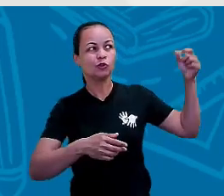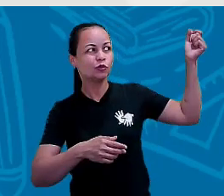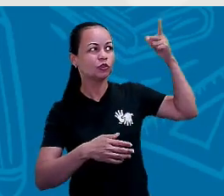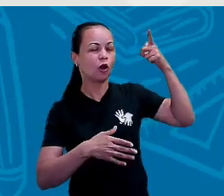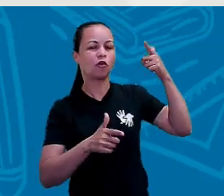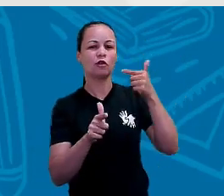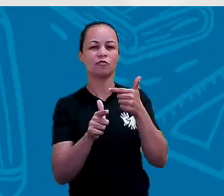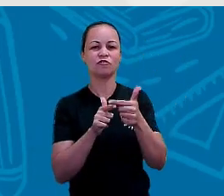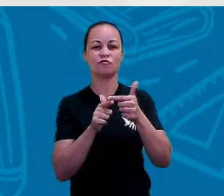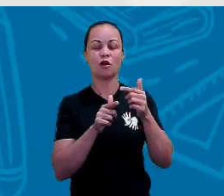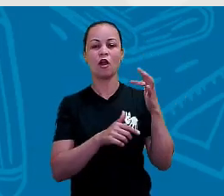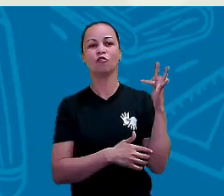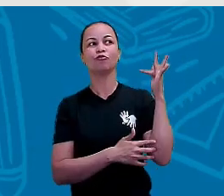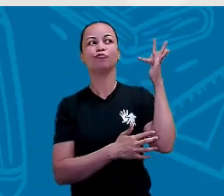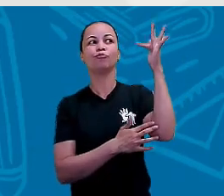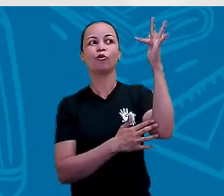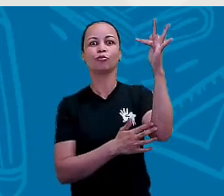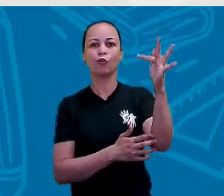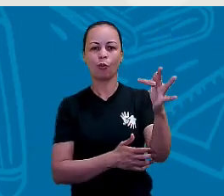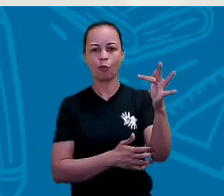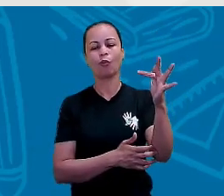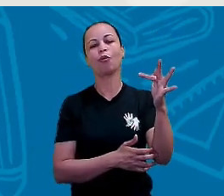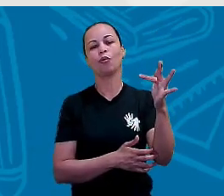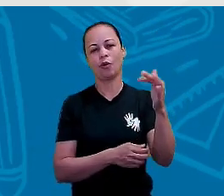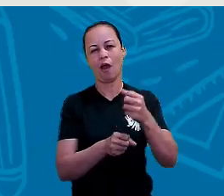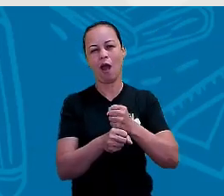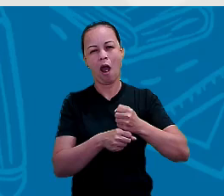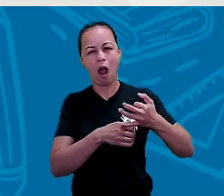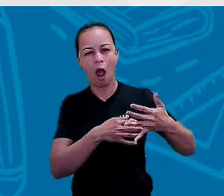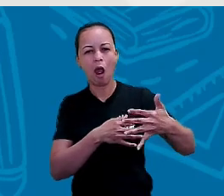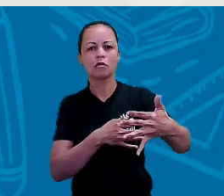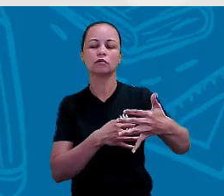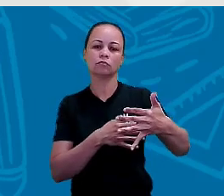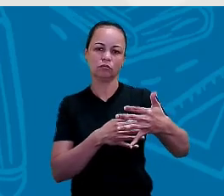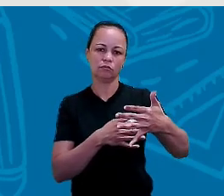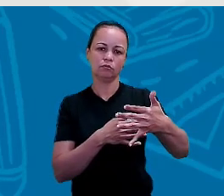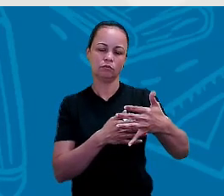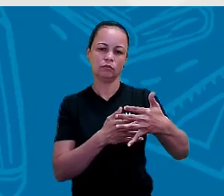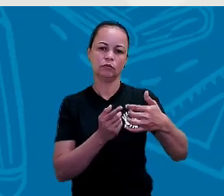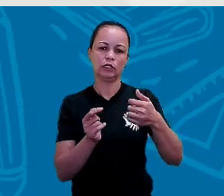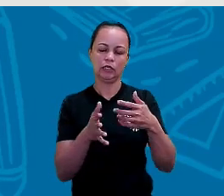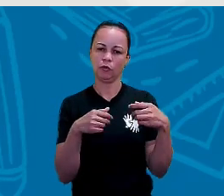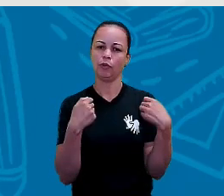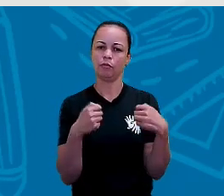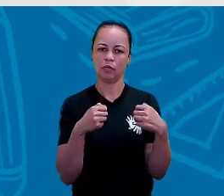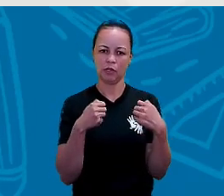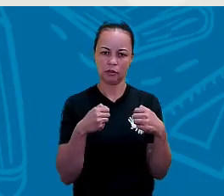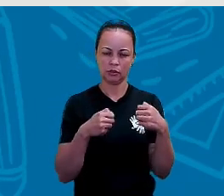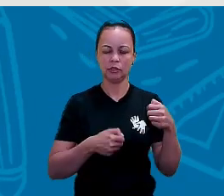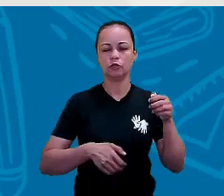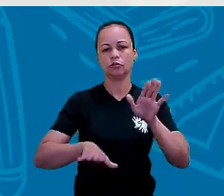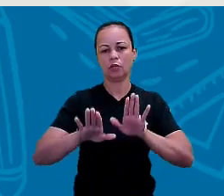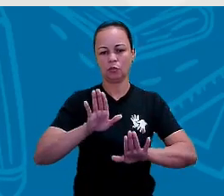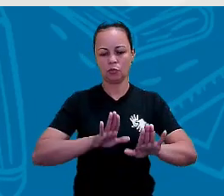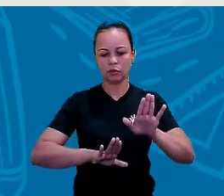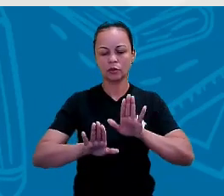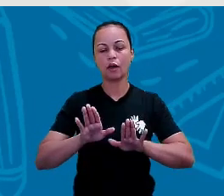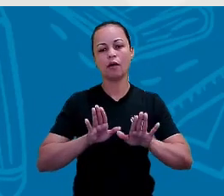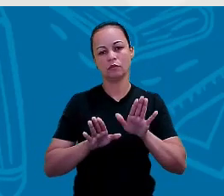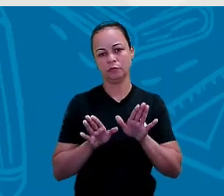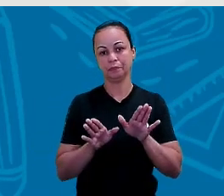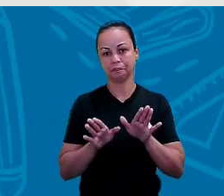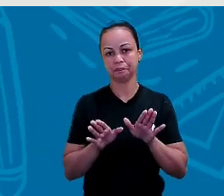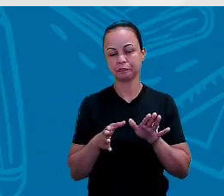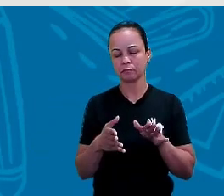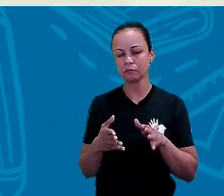em você lá no amanhã, daqui a anos na frente. Portanto, a gente tem que ter esse contínuo